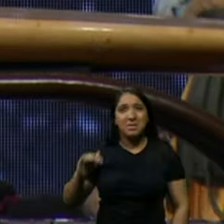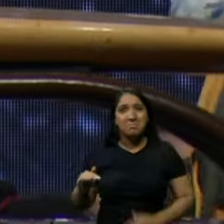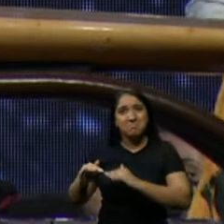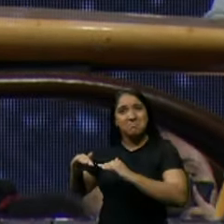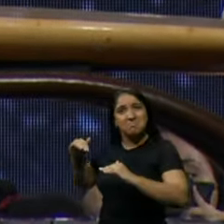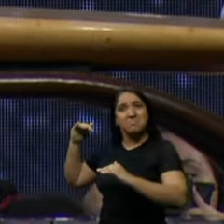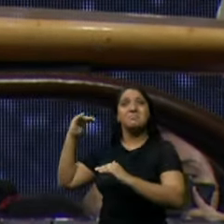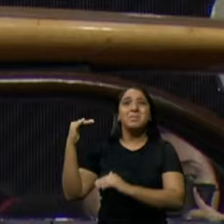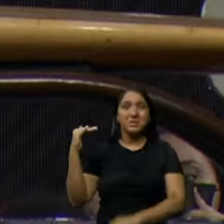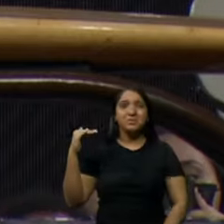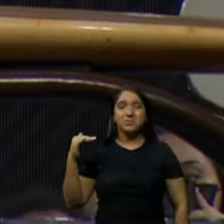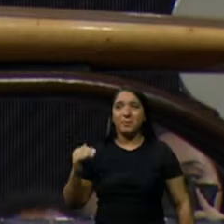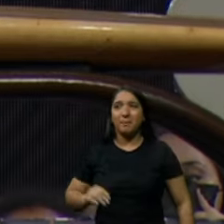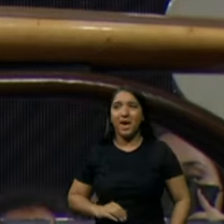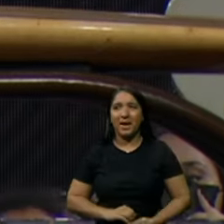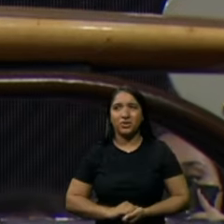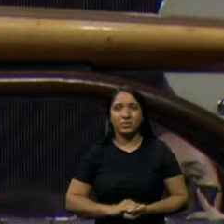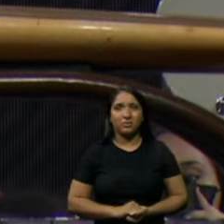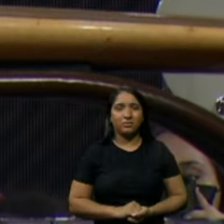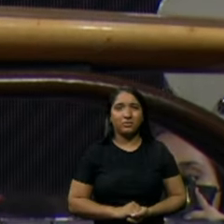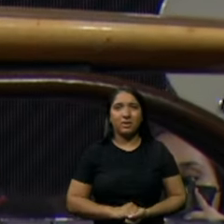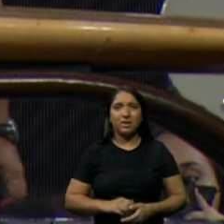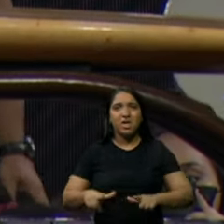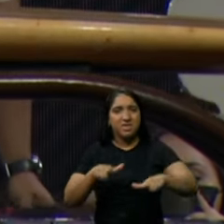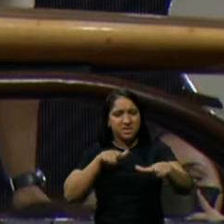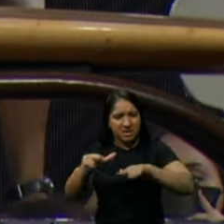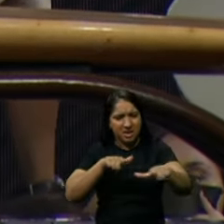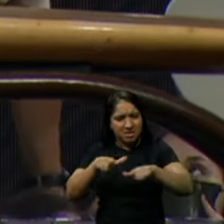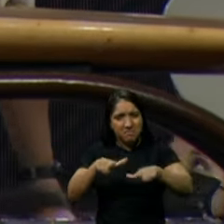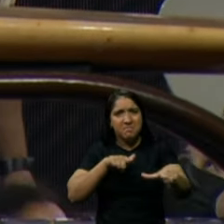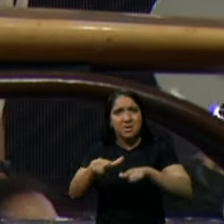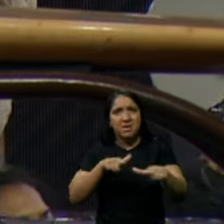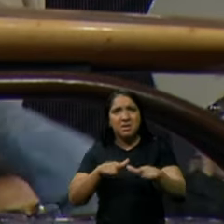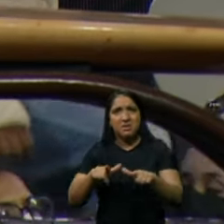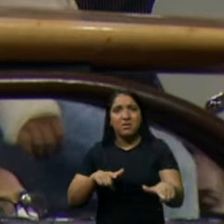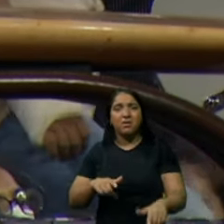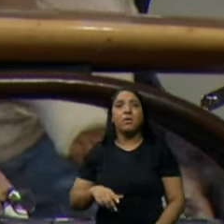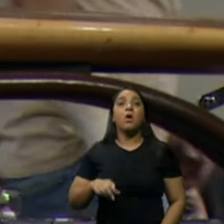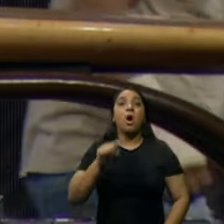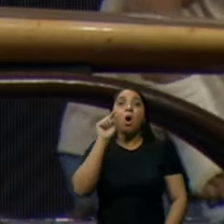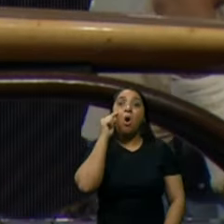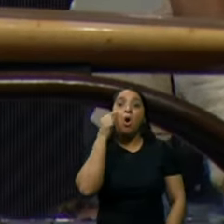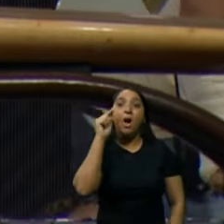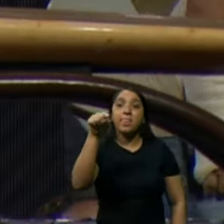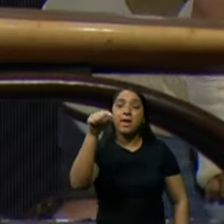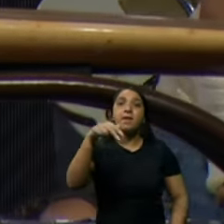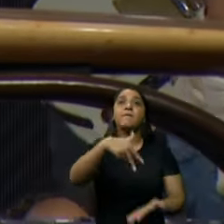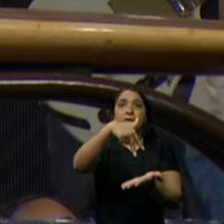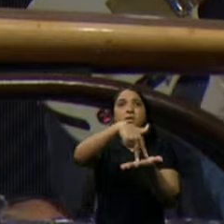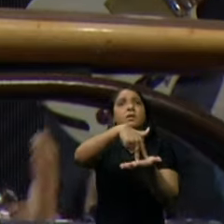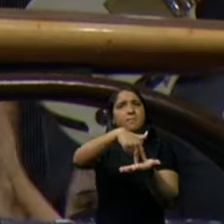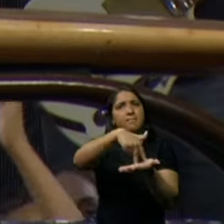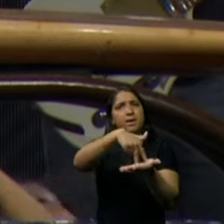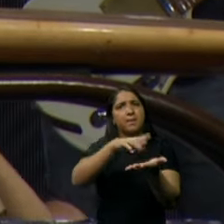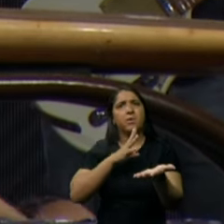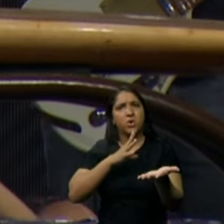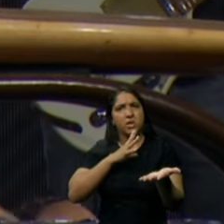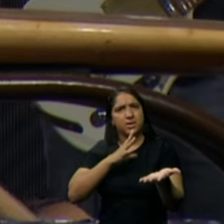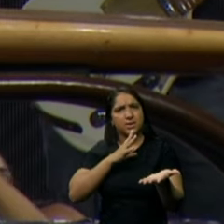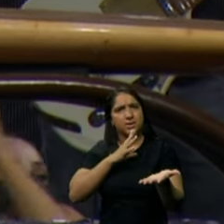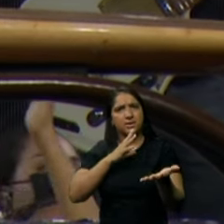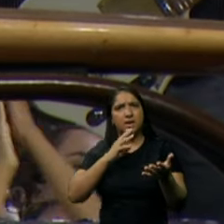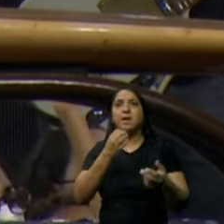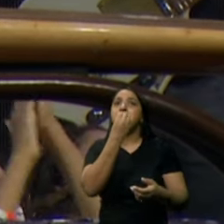que trabalhou como médium a vida toda ela tá aí fica de pé por favor para gente conhecer seja